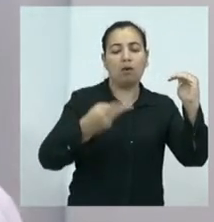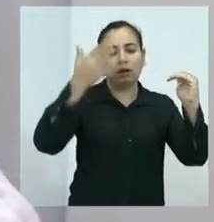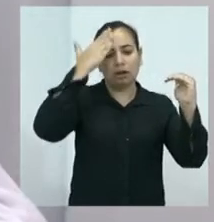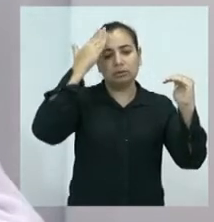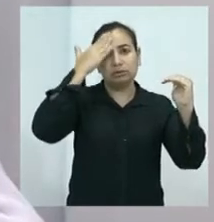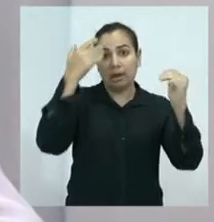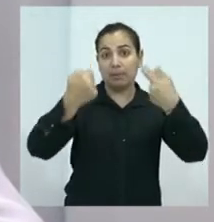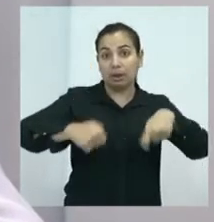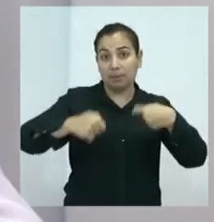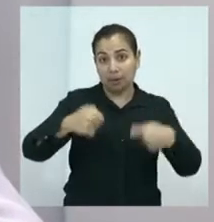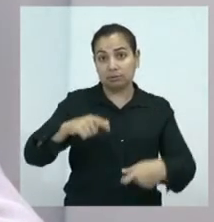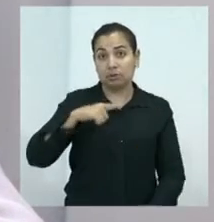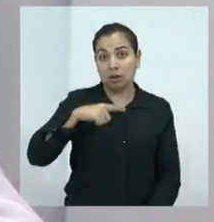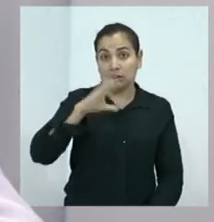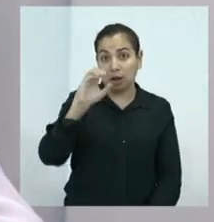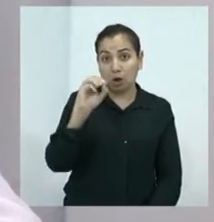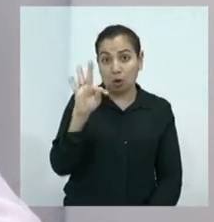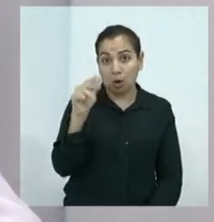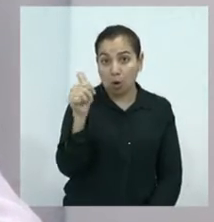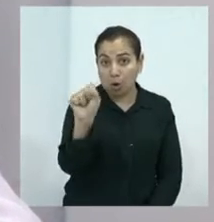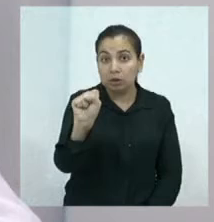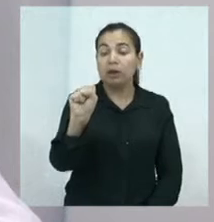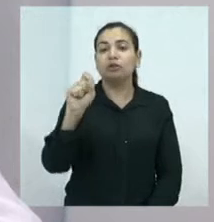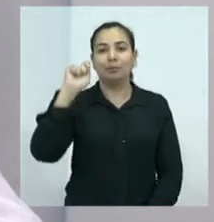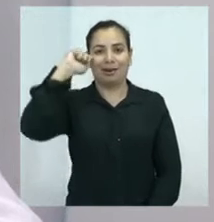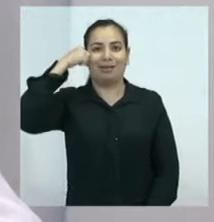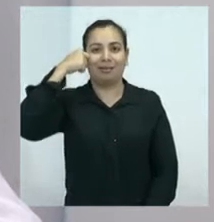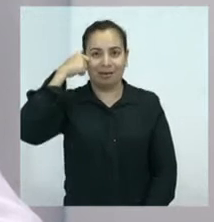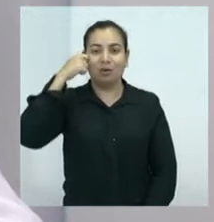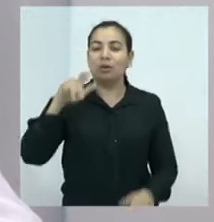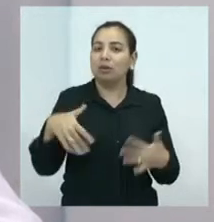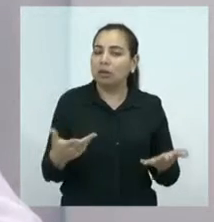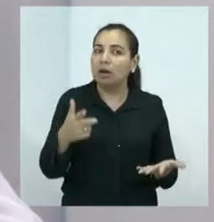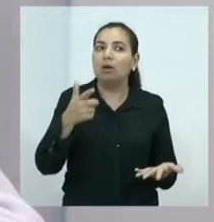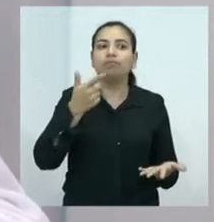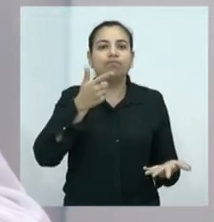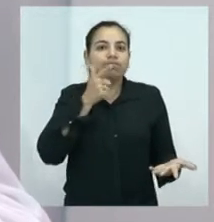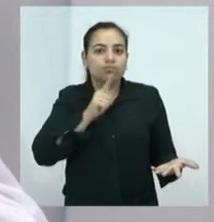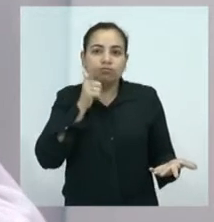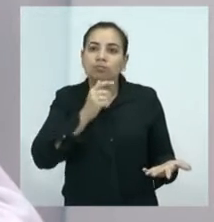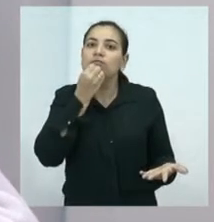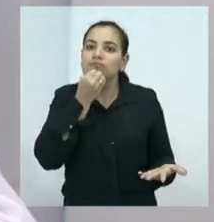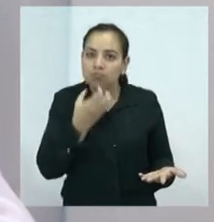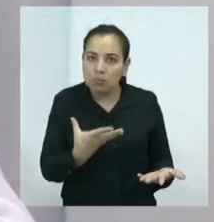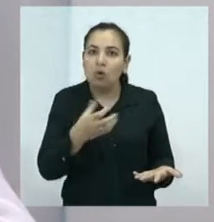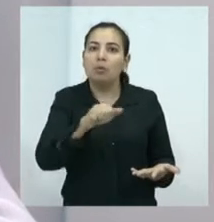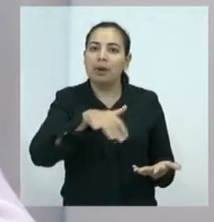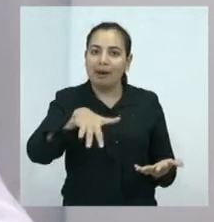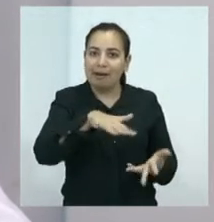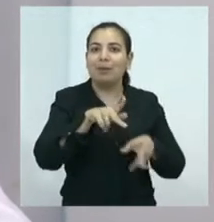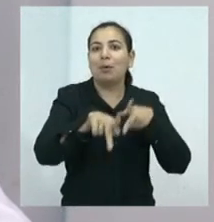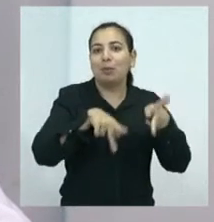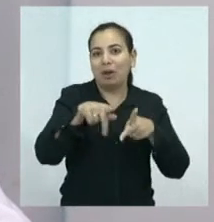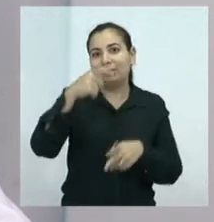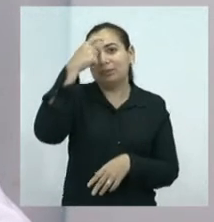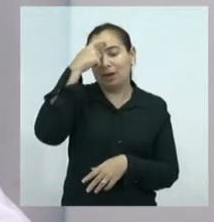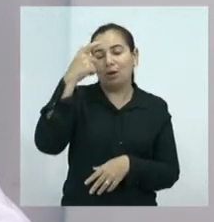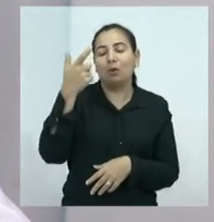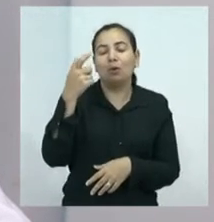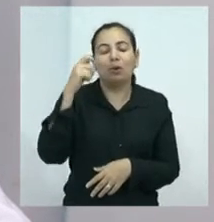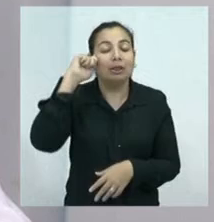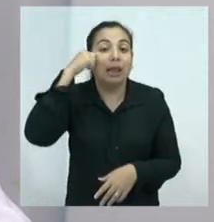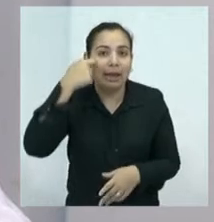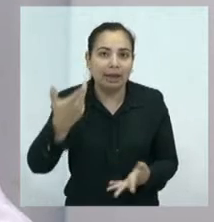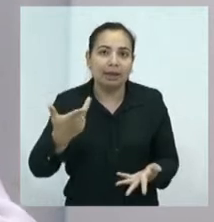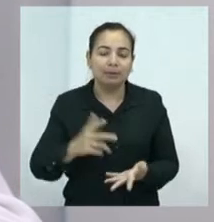forma também de reparação. Mas o importante também a gente frisar sobre essa Ceará Sem Racismo é